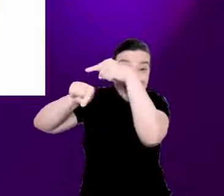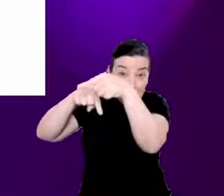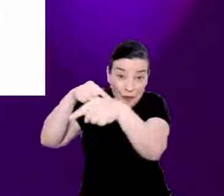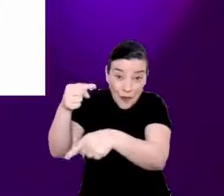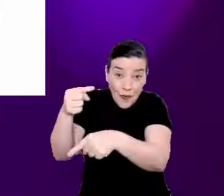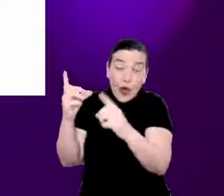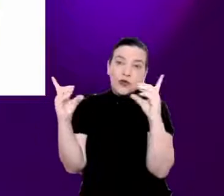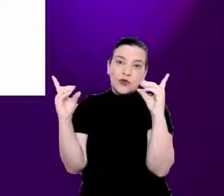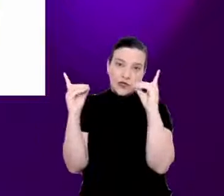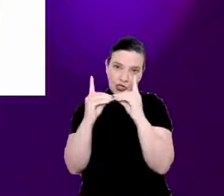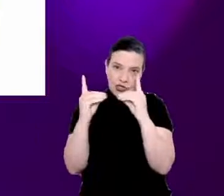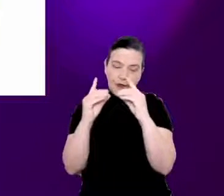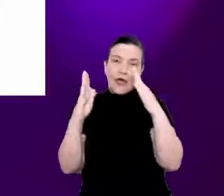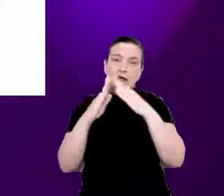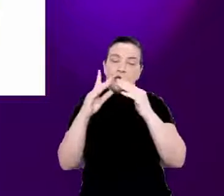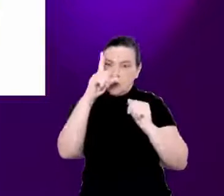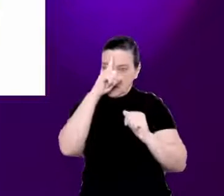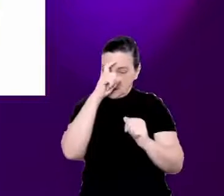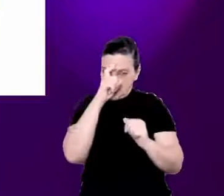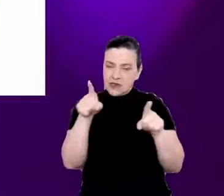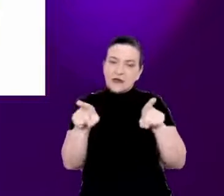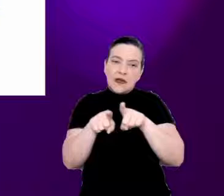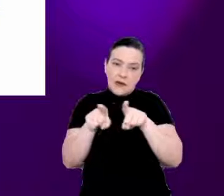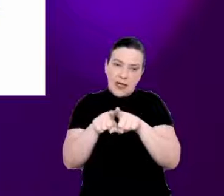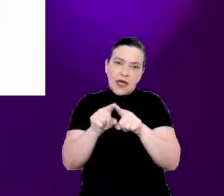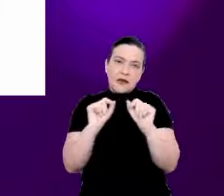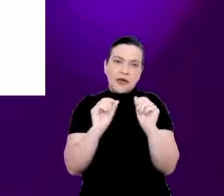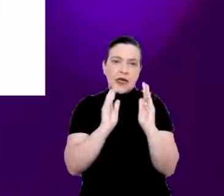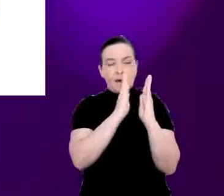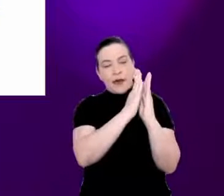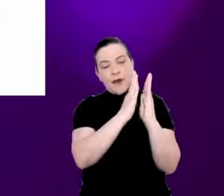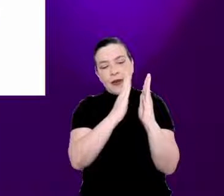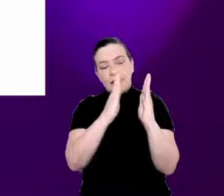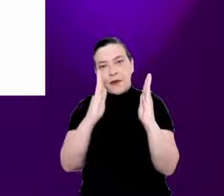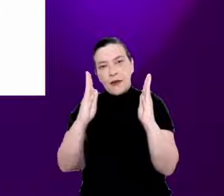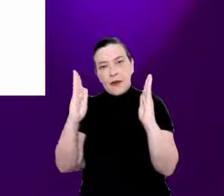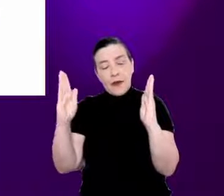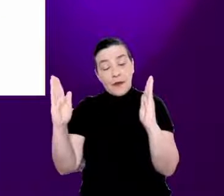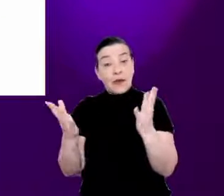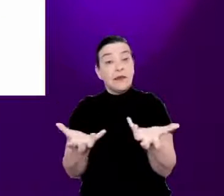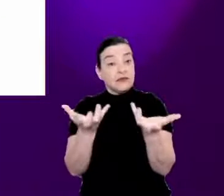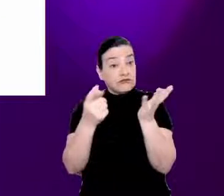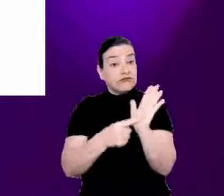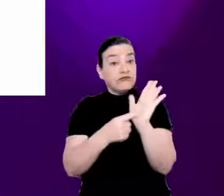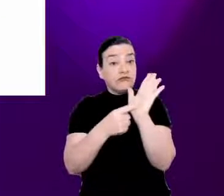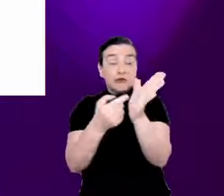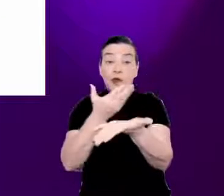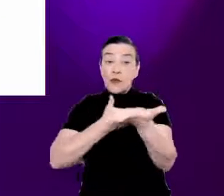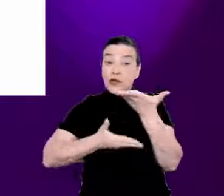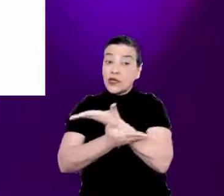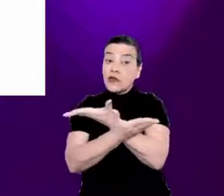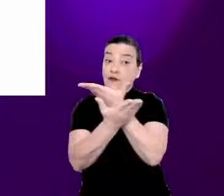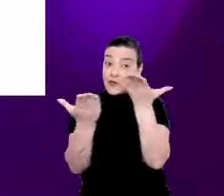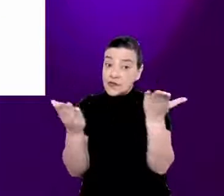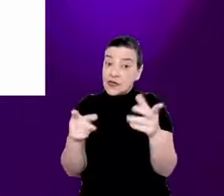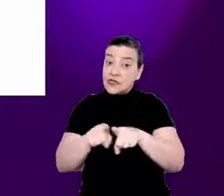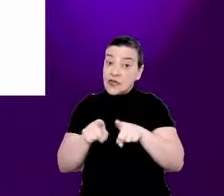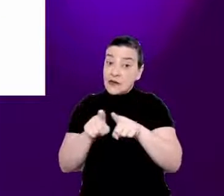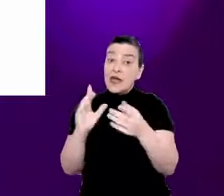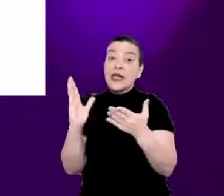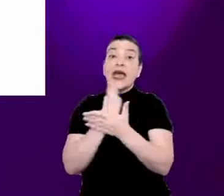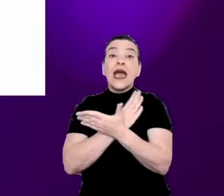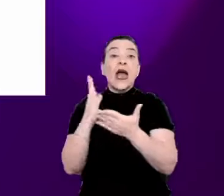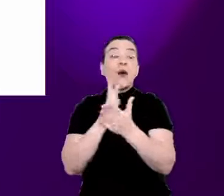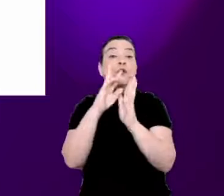nos nossos hospitais, tem a escala e como nós chegamos na nota. Eu faço questão de compartilhar com vocês aqui alguns